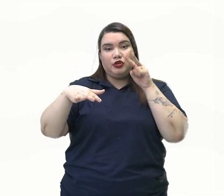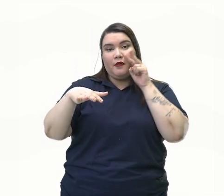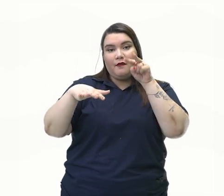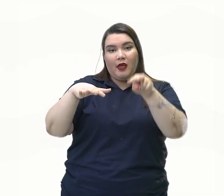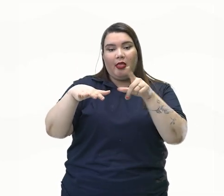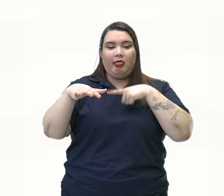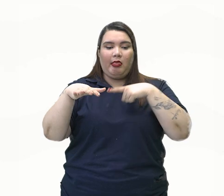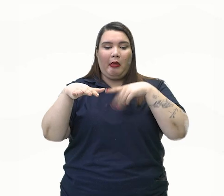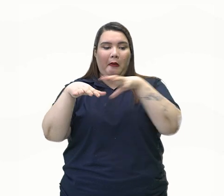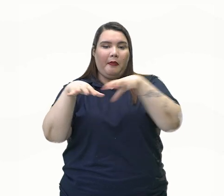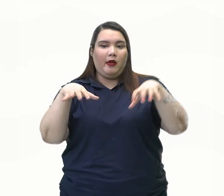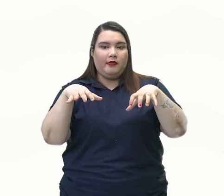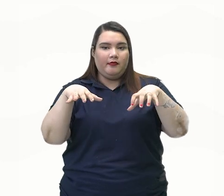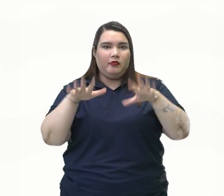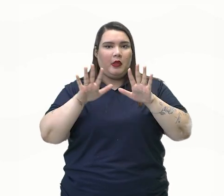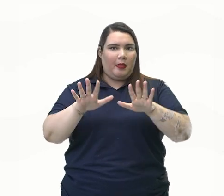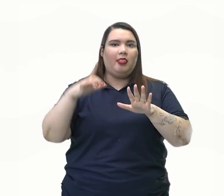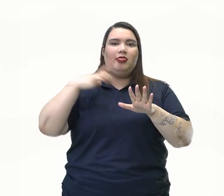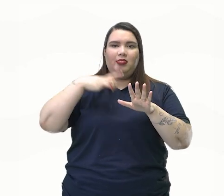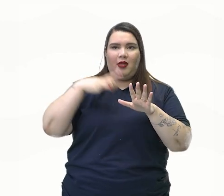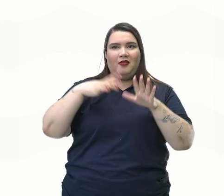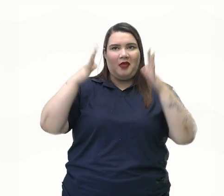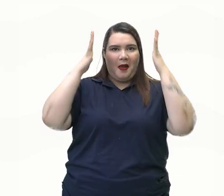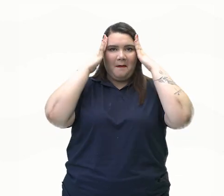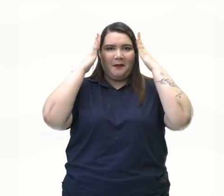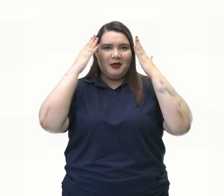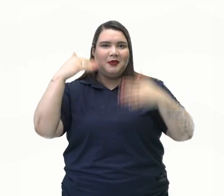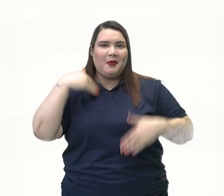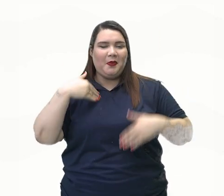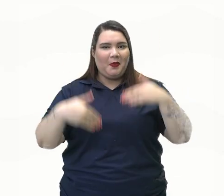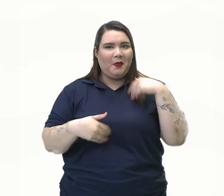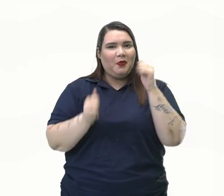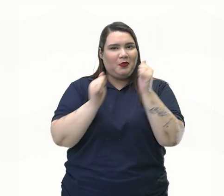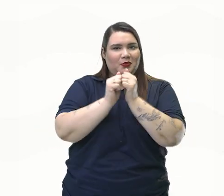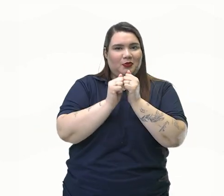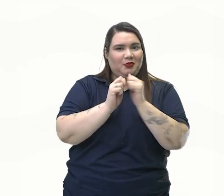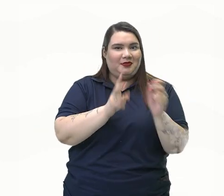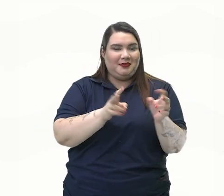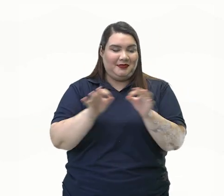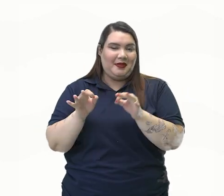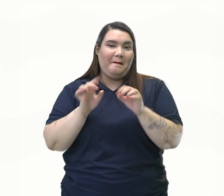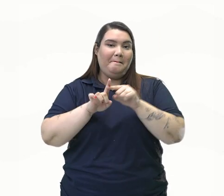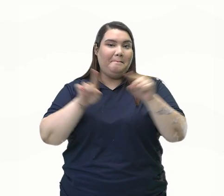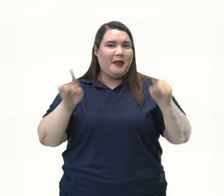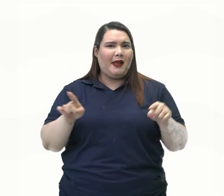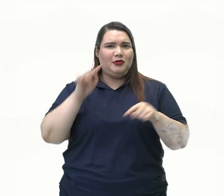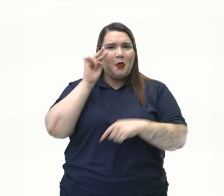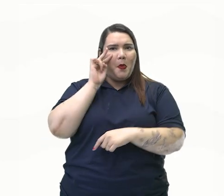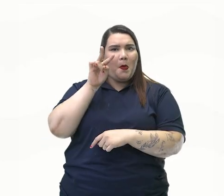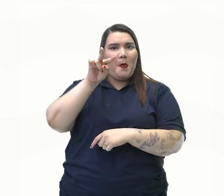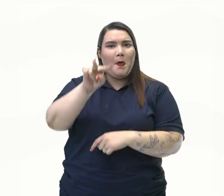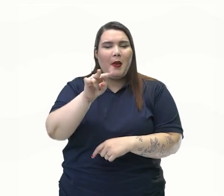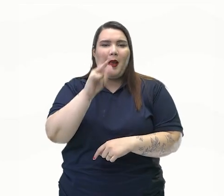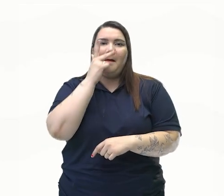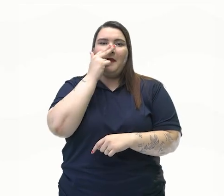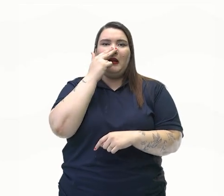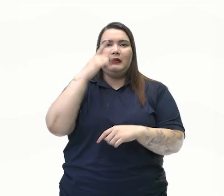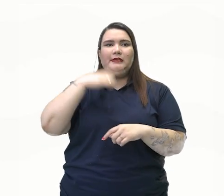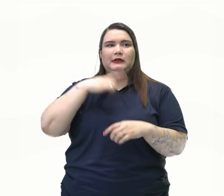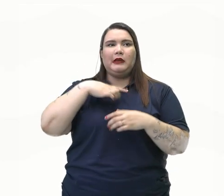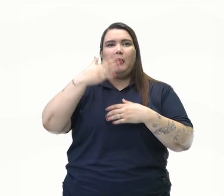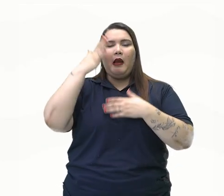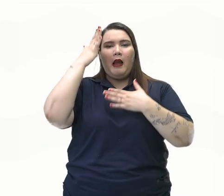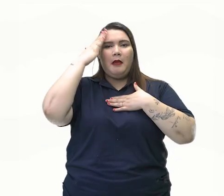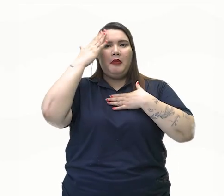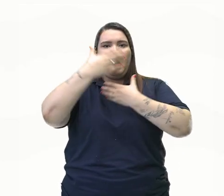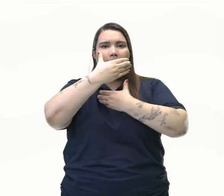nós sabemos que ela está com a cabeça lá mesmo. Só que parece que há um desvio aí. Você vê com seus olhos que